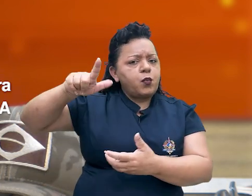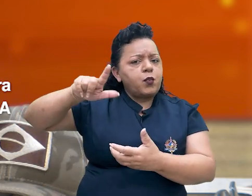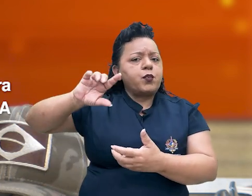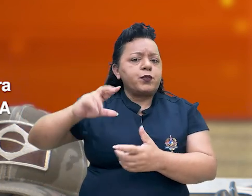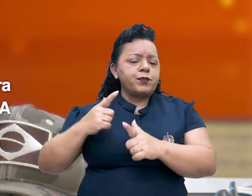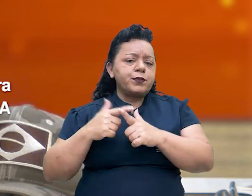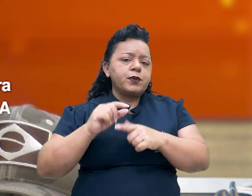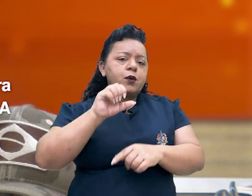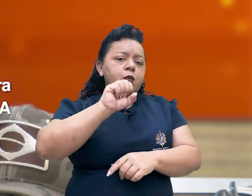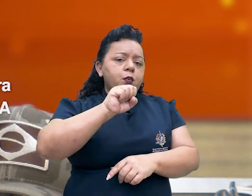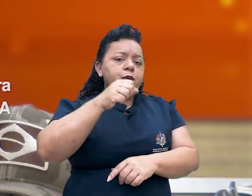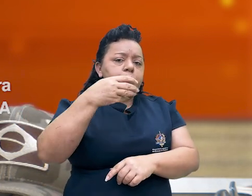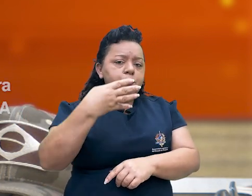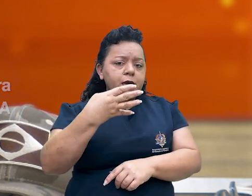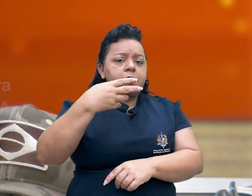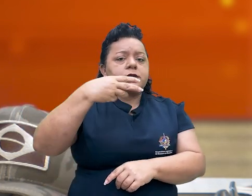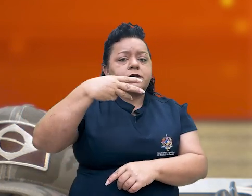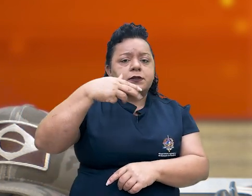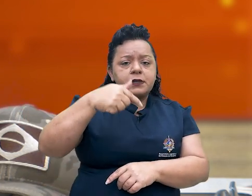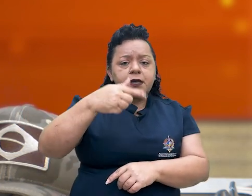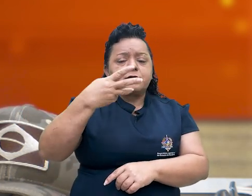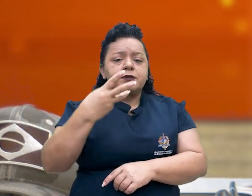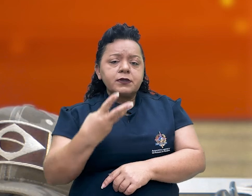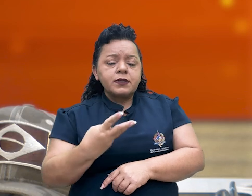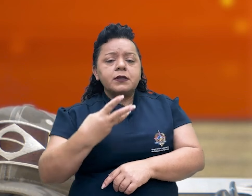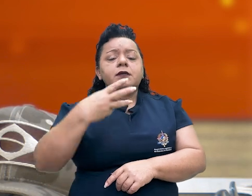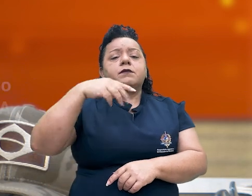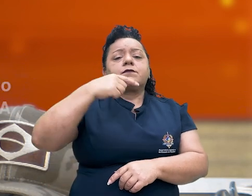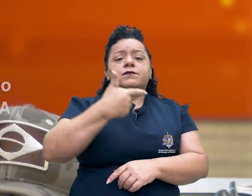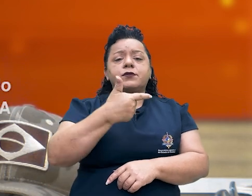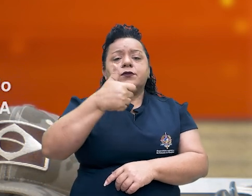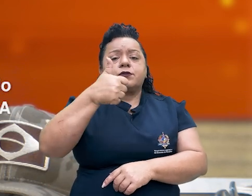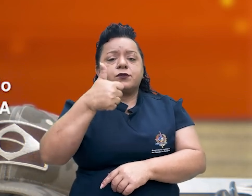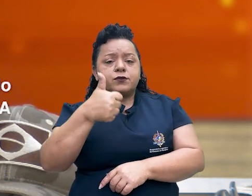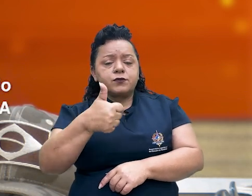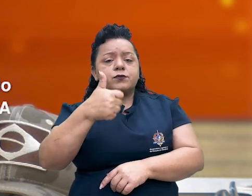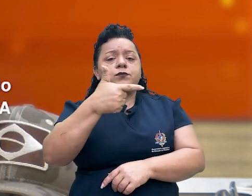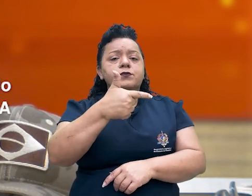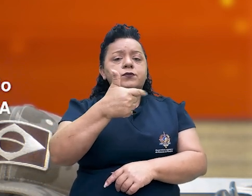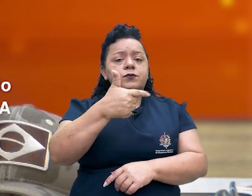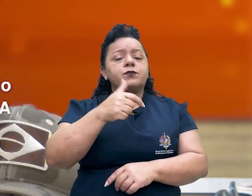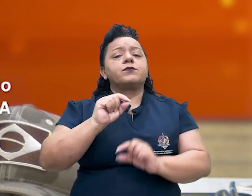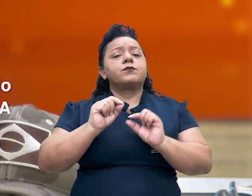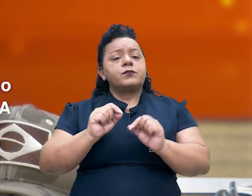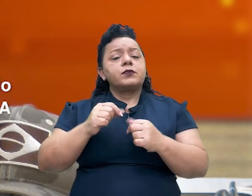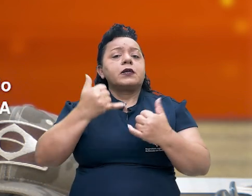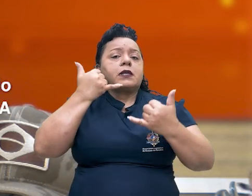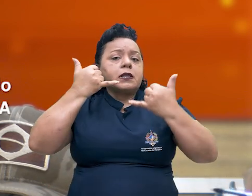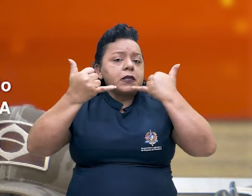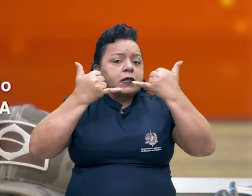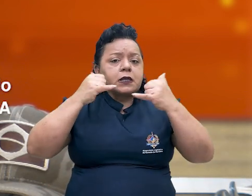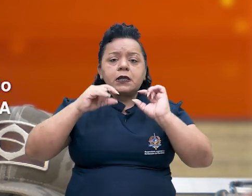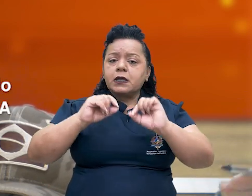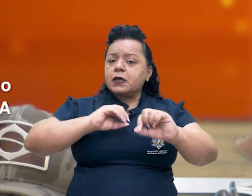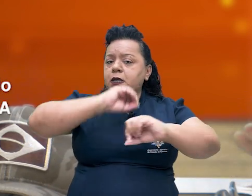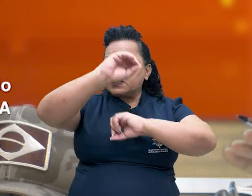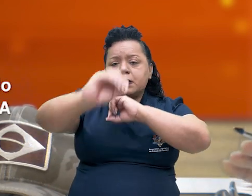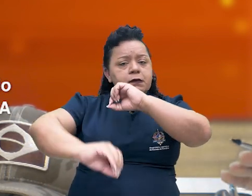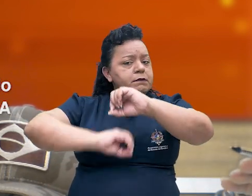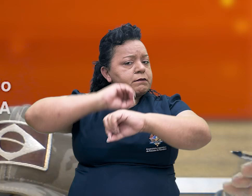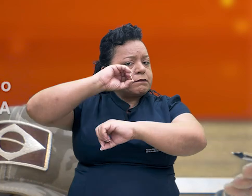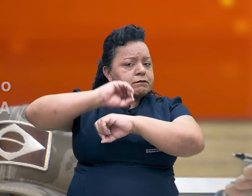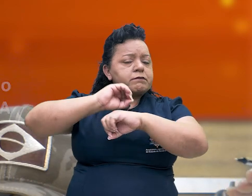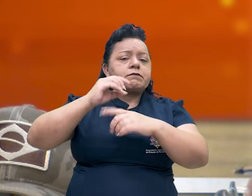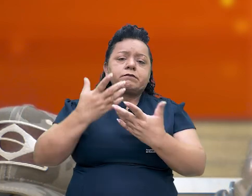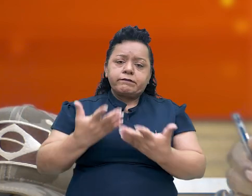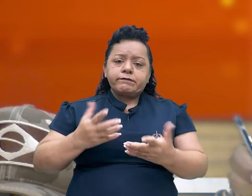também de Queimadas e outras situações que é o 8473 2112 que é o WhatsApp nosso esse WhatsApp atende 24 horas